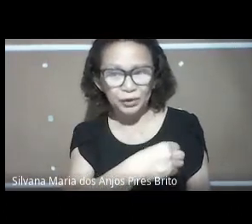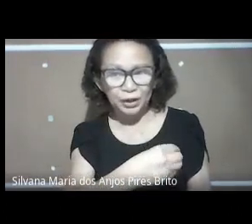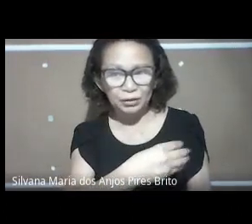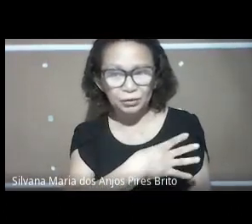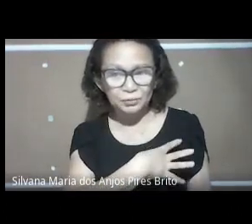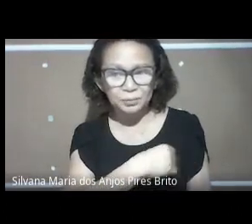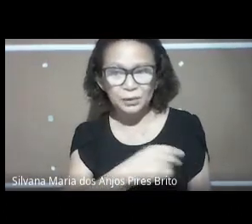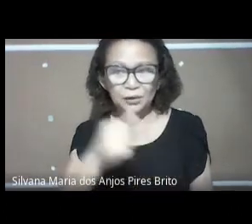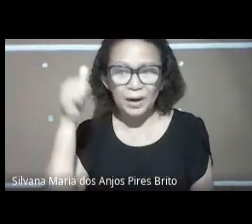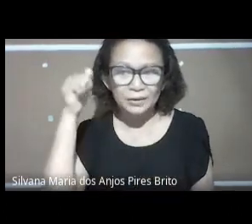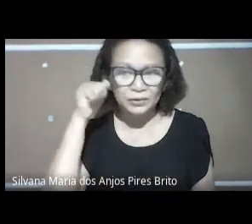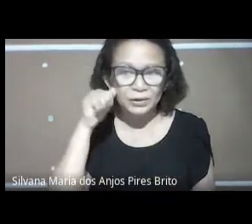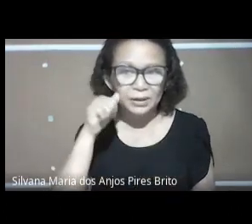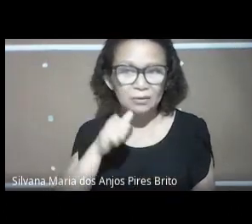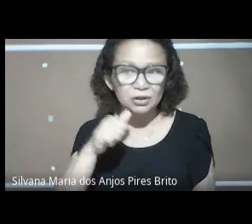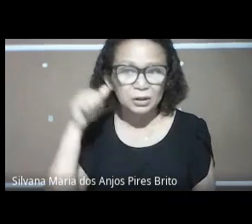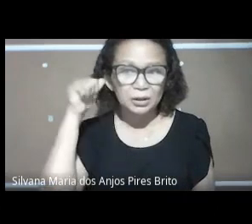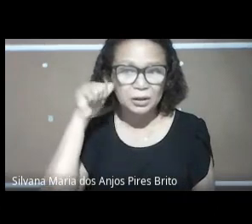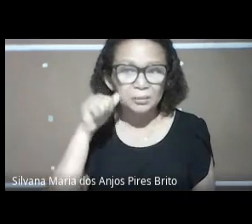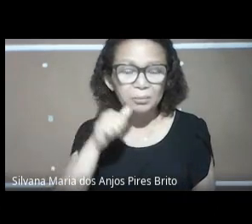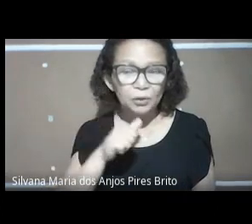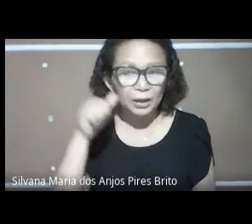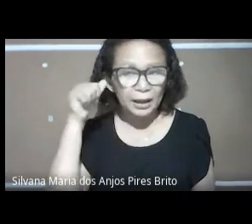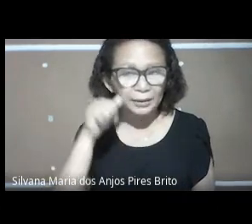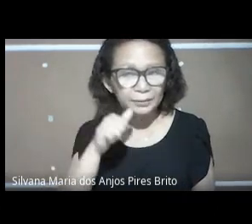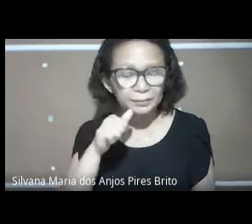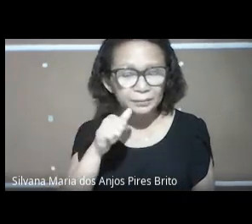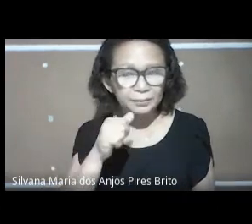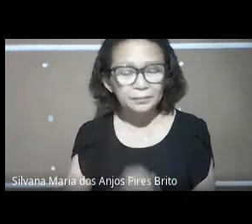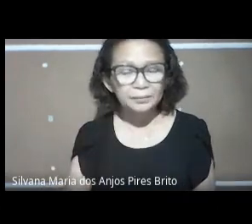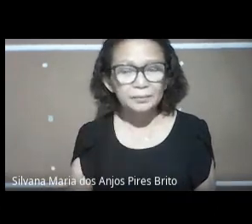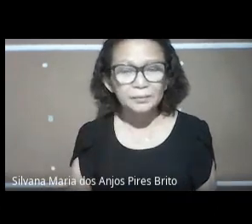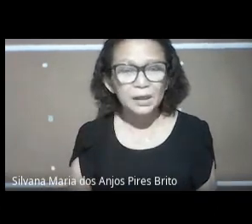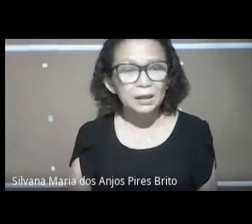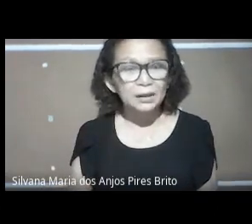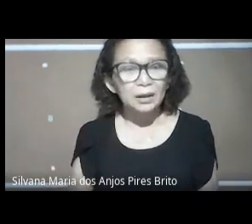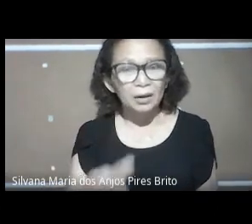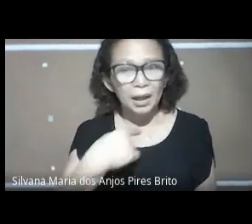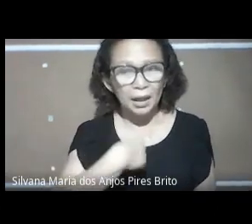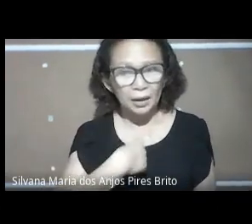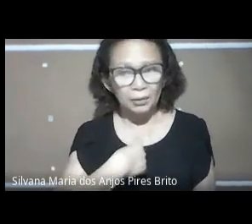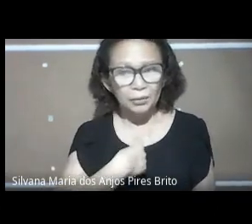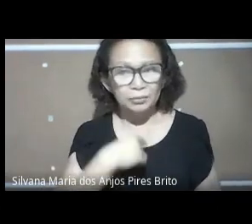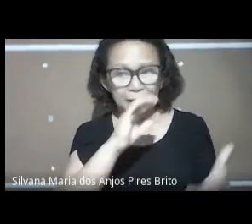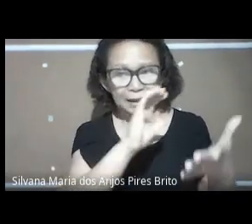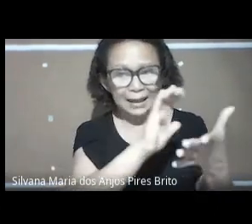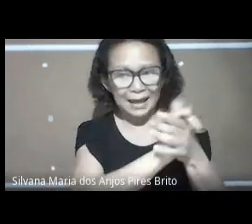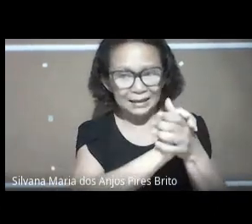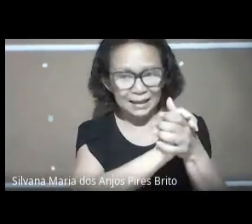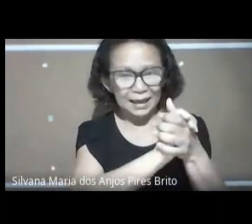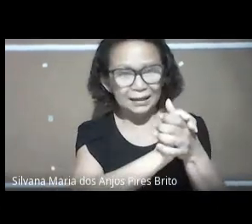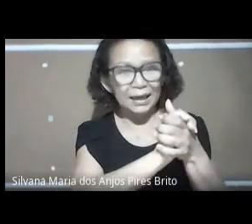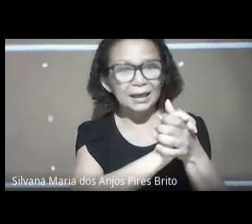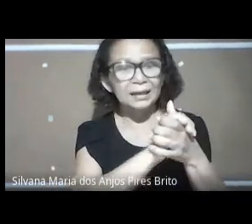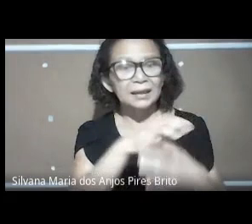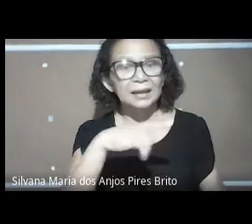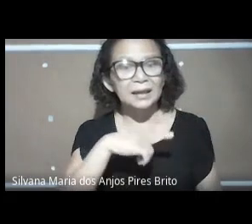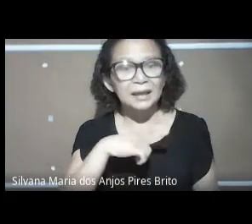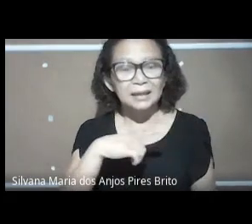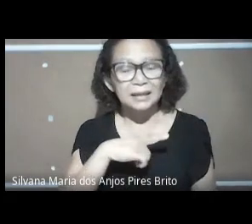de filho e faço o sinal de mulher. Então, eu,